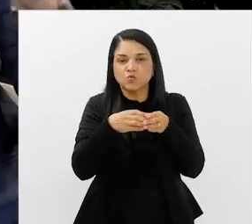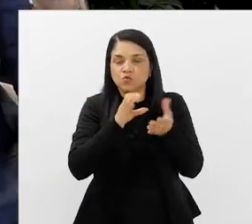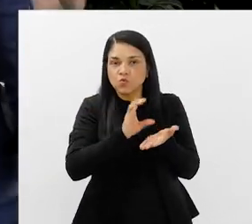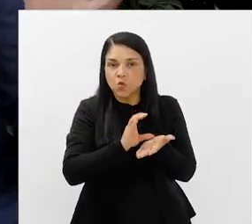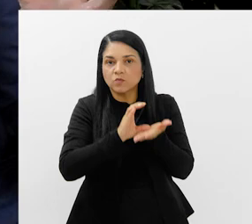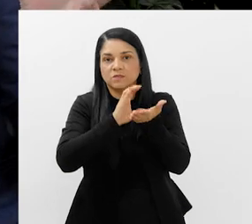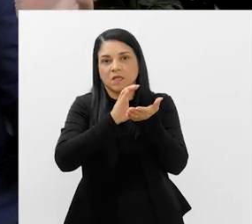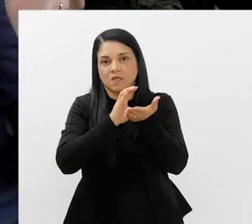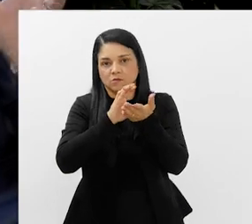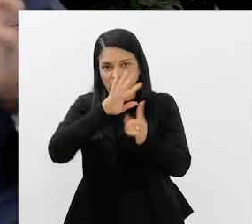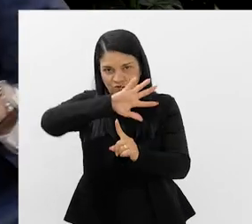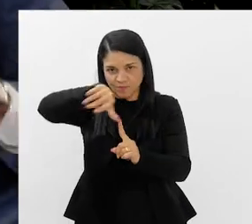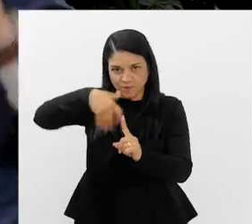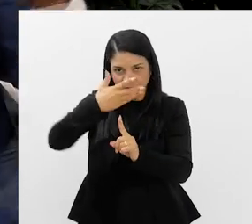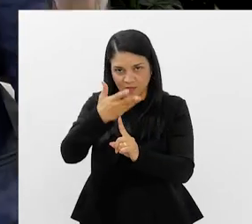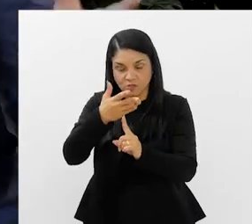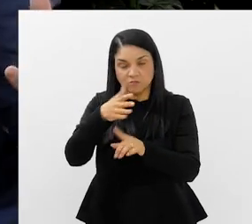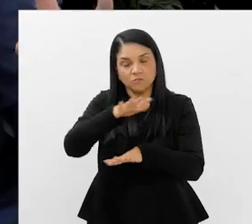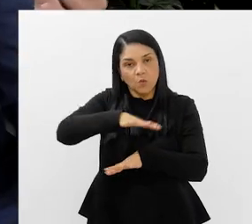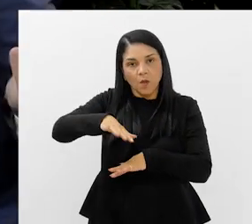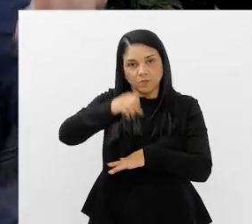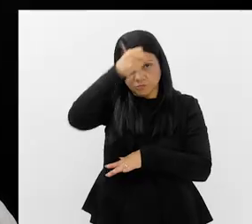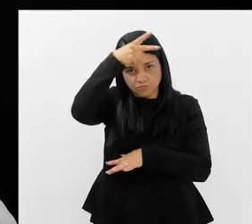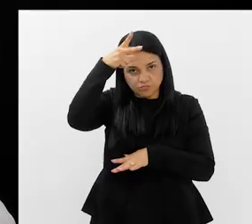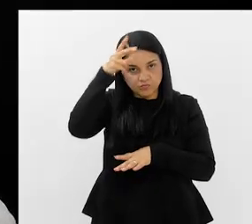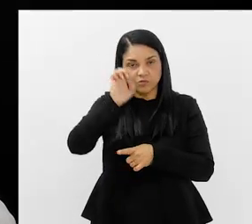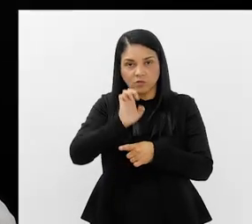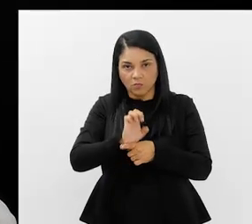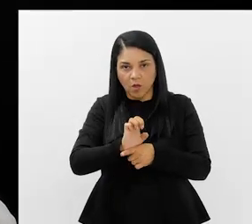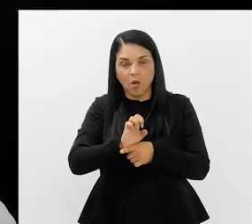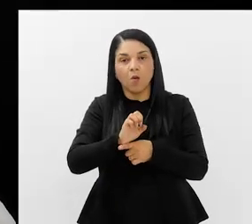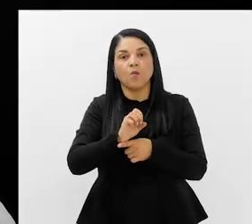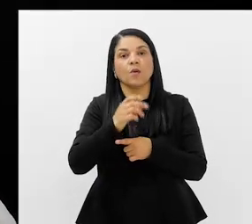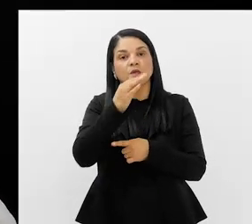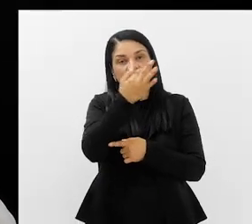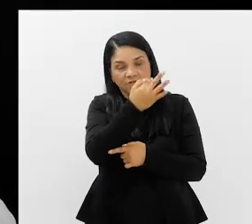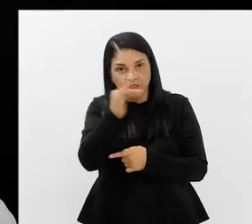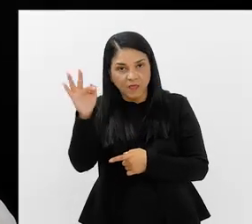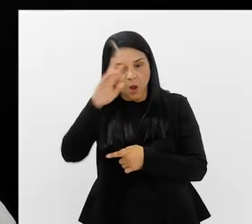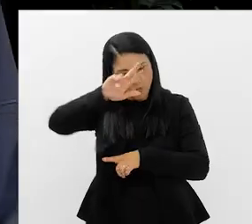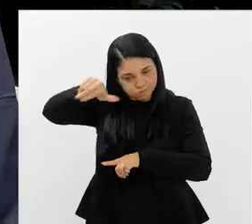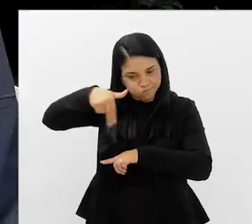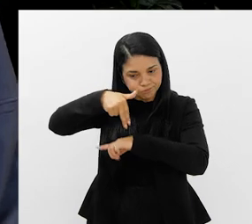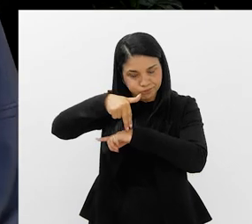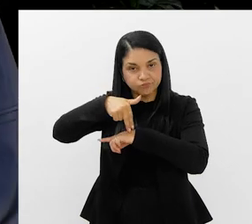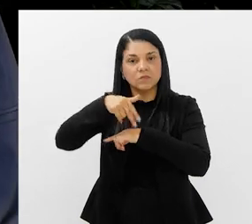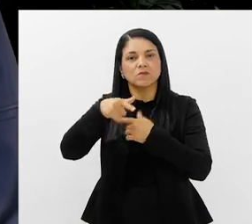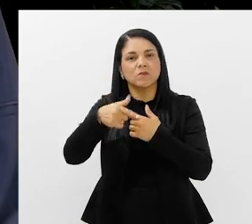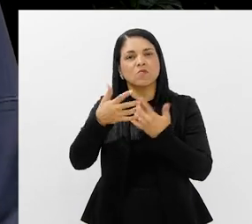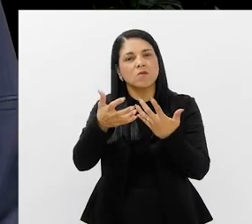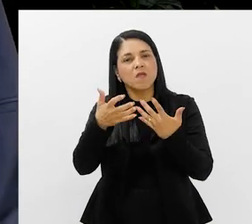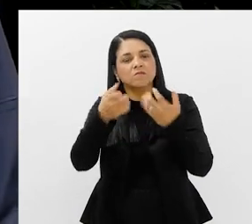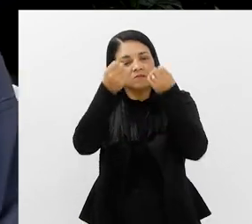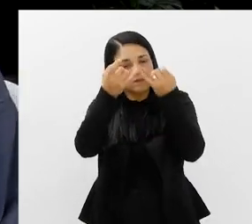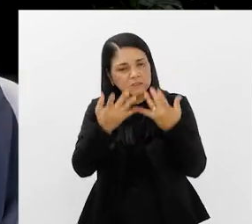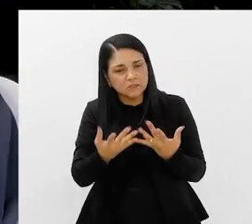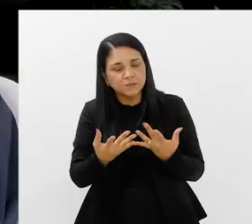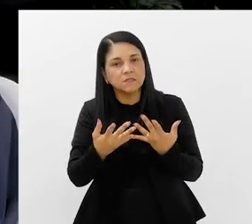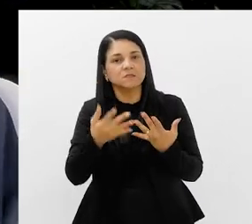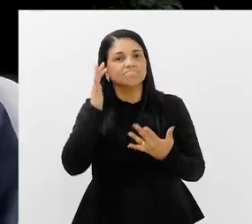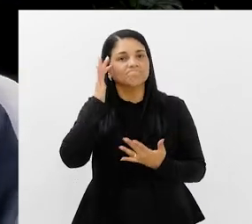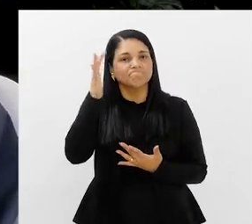são os conselhos, sim, né, de meio ambiente, tanto em âmbito municipal, estadual e nacional. Então, eu queria que